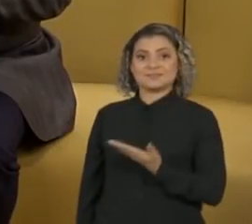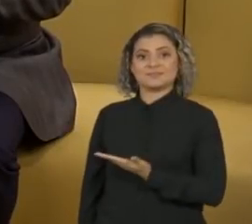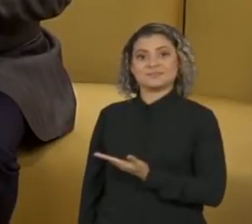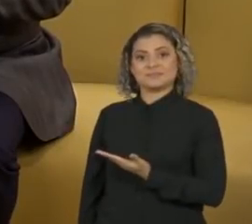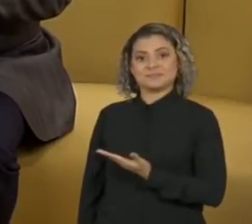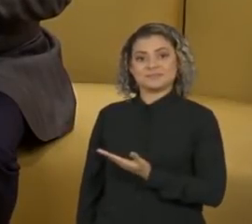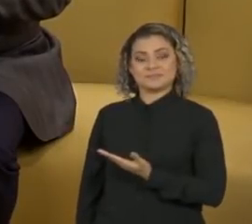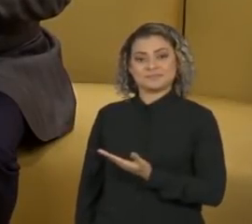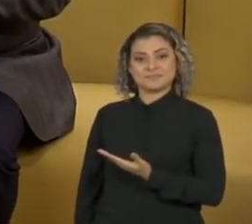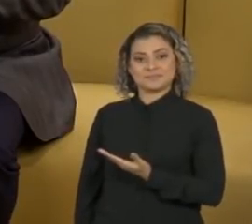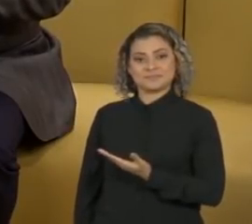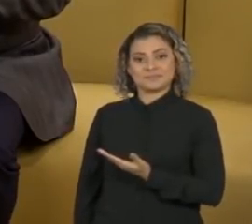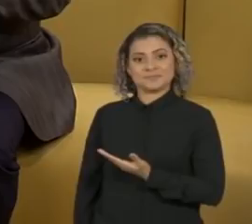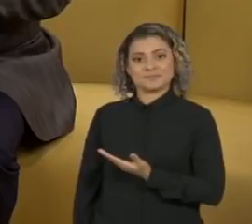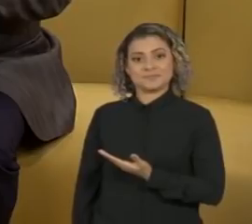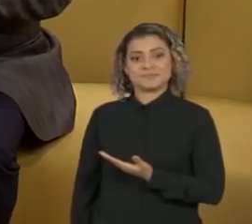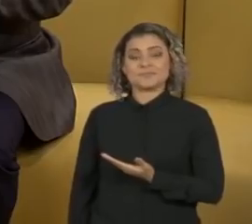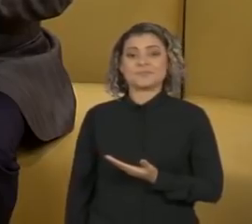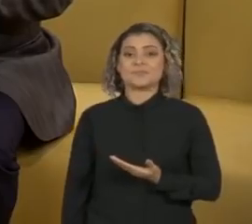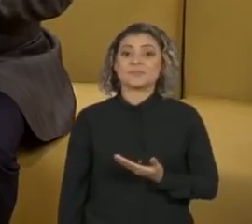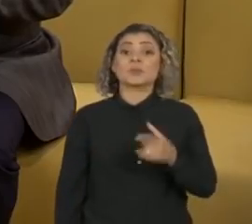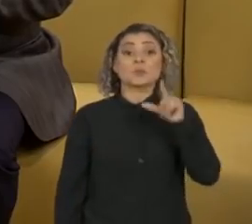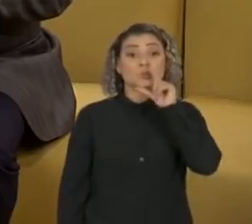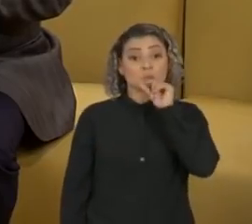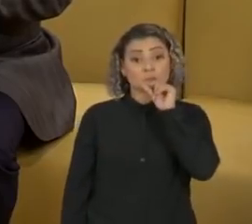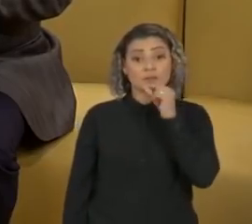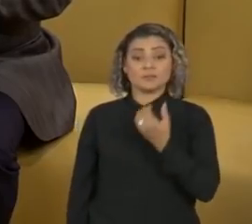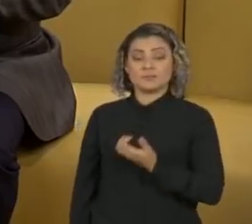o @jornalismo TV Cultura, o nosso Twitter